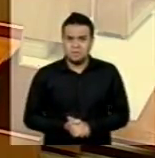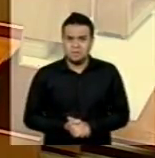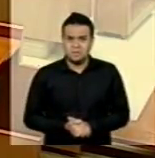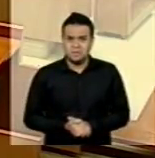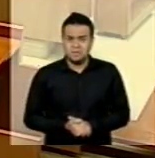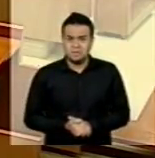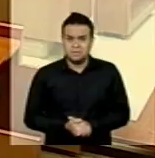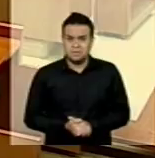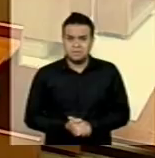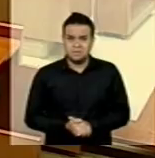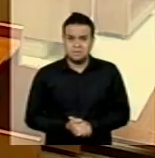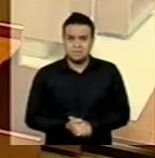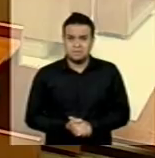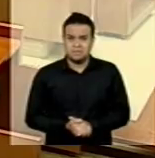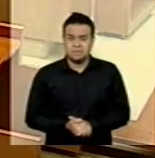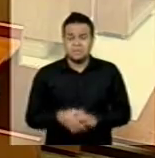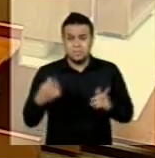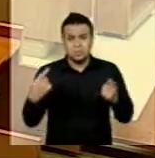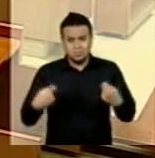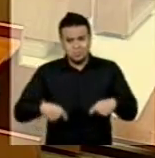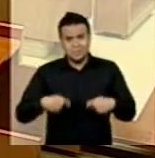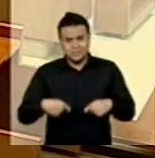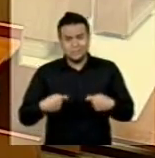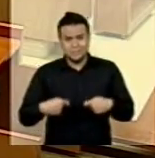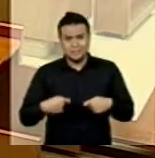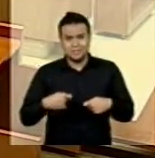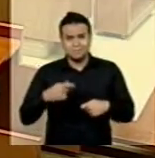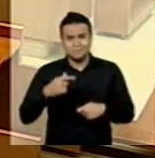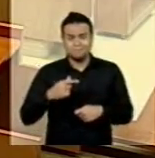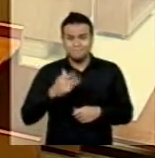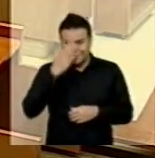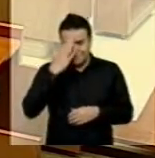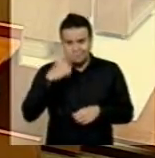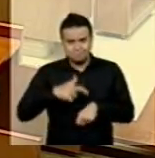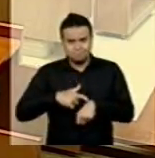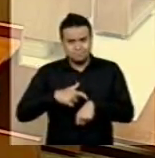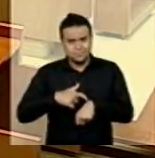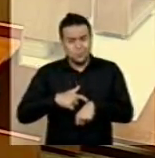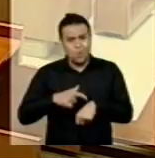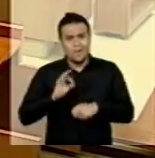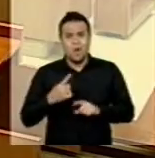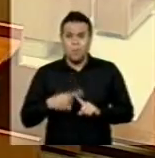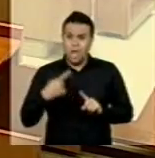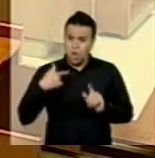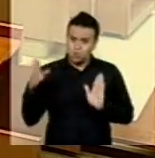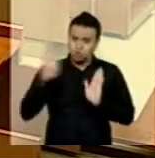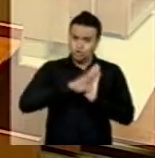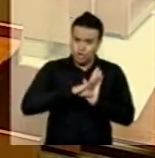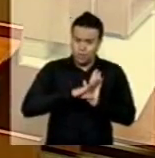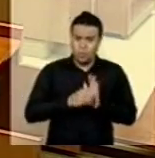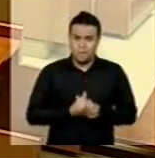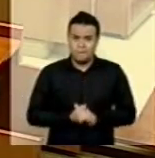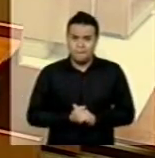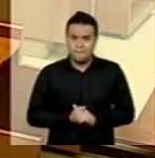Precisamos, presidente, realmente observar o horário, porque eu, por exemplo, chego ao tribunal,